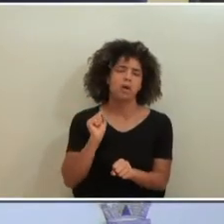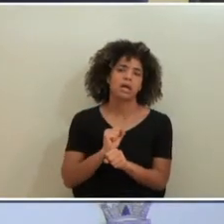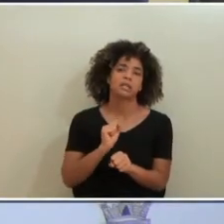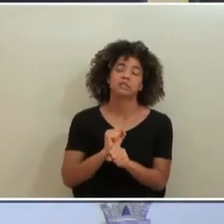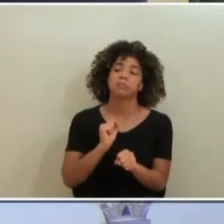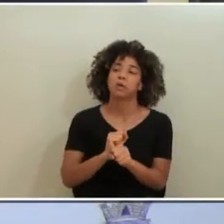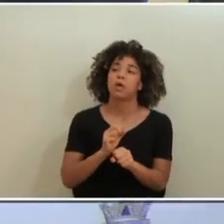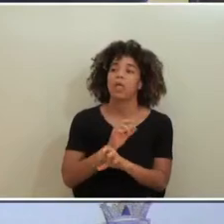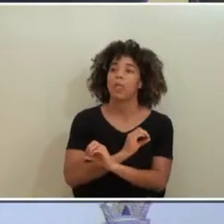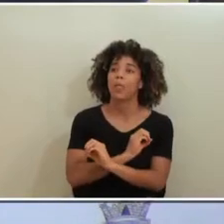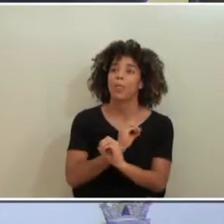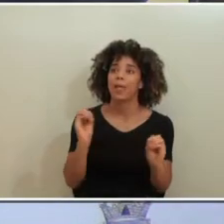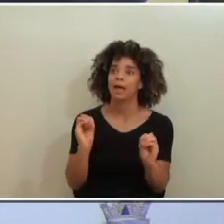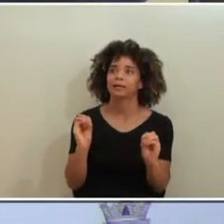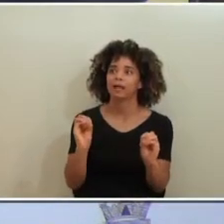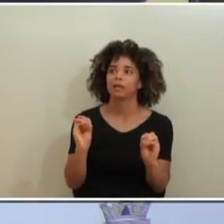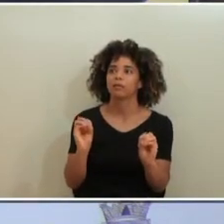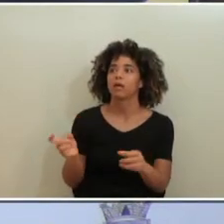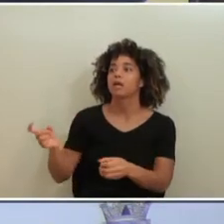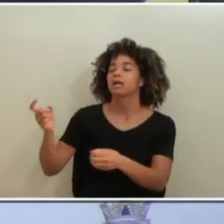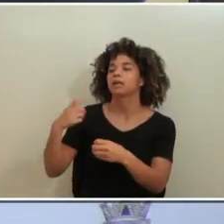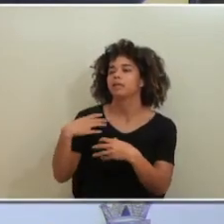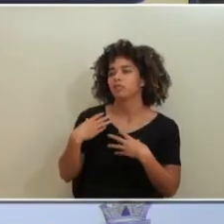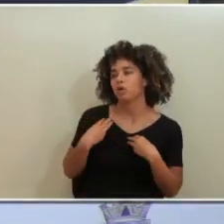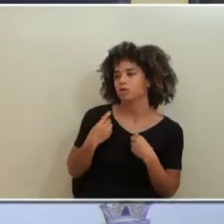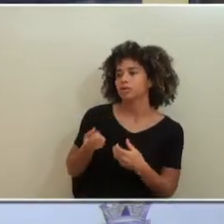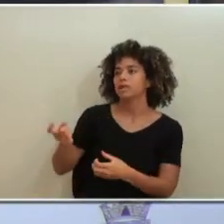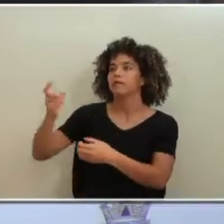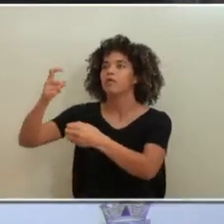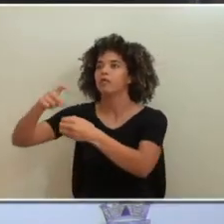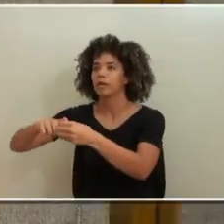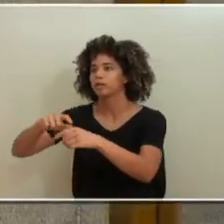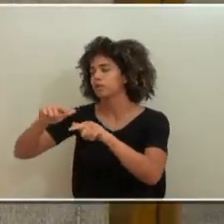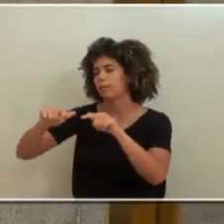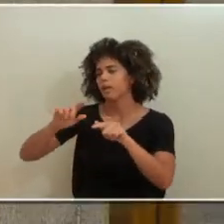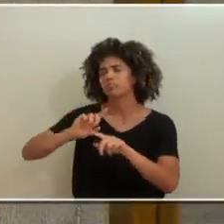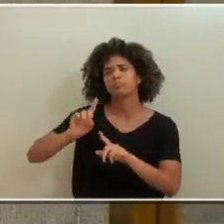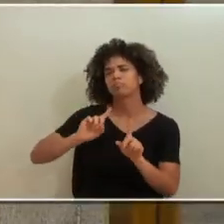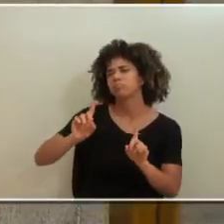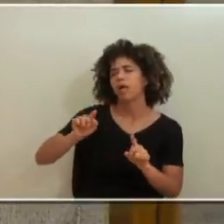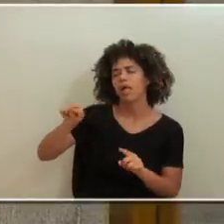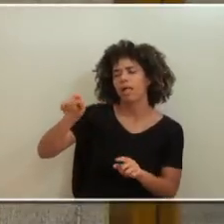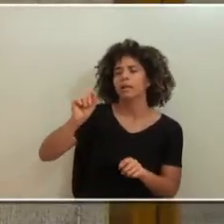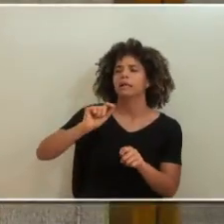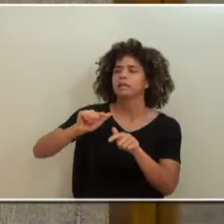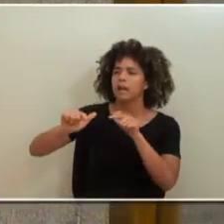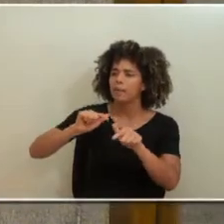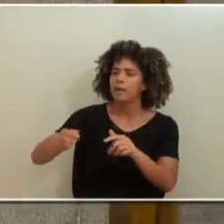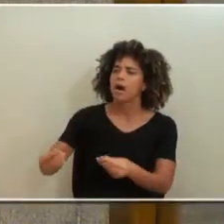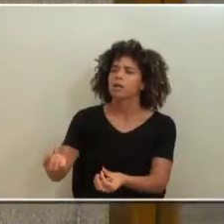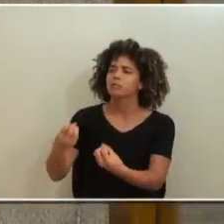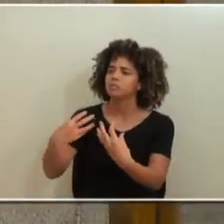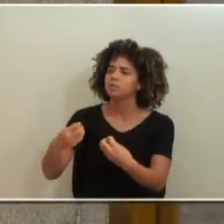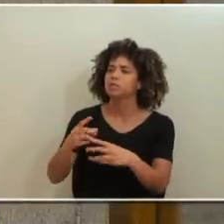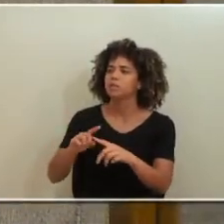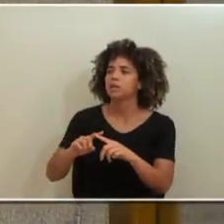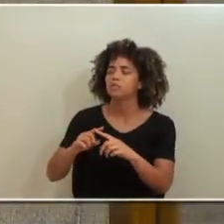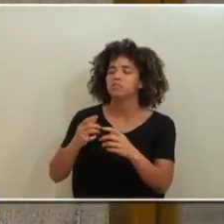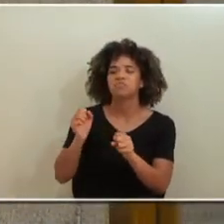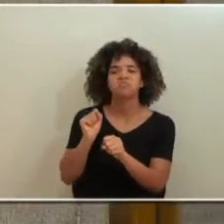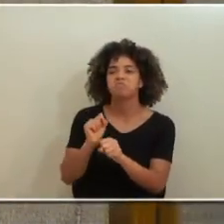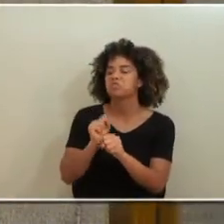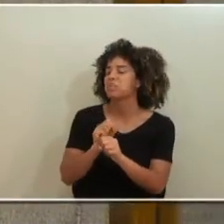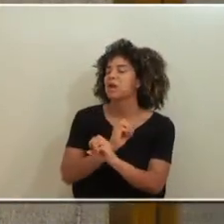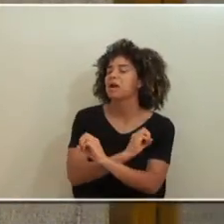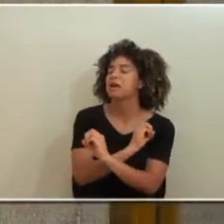voluntário. Nós simplesmente realizamos o nosso trabalho. Nós simplesmente acreditamos no ideal de construir um mundo mais